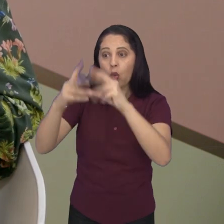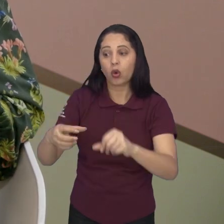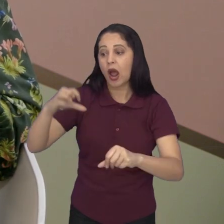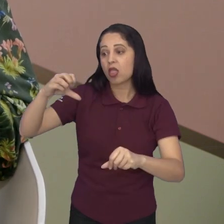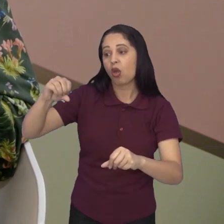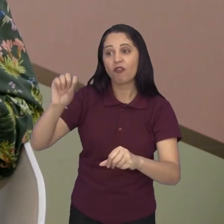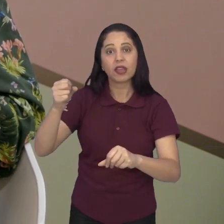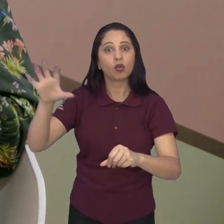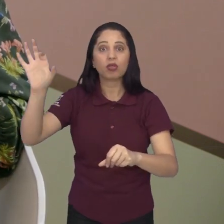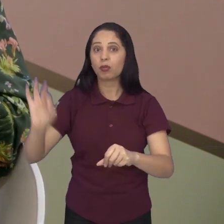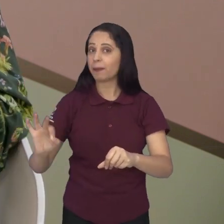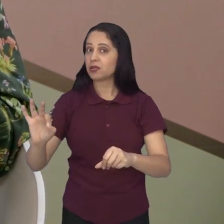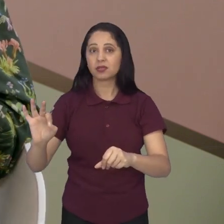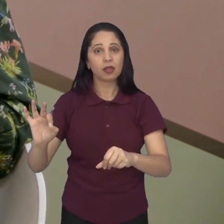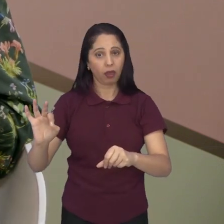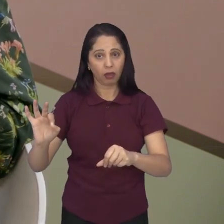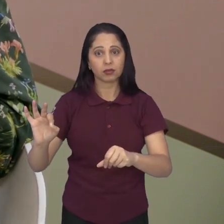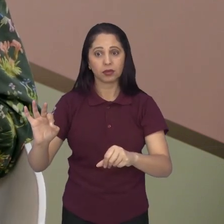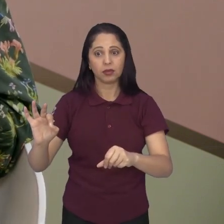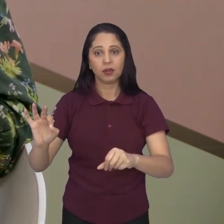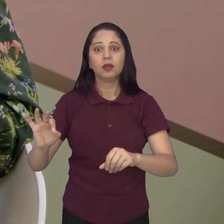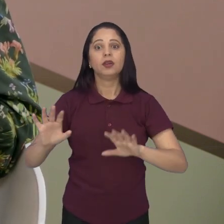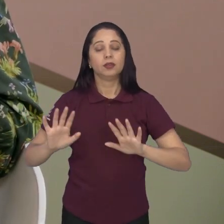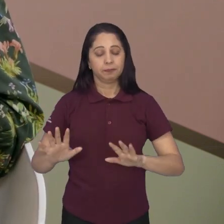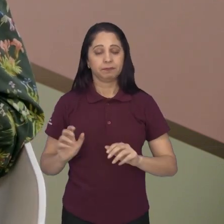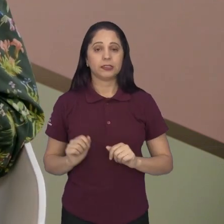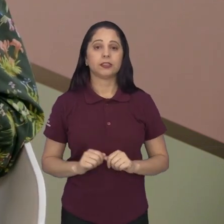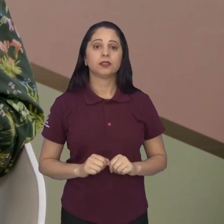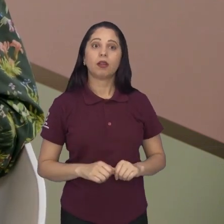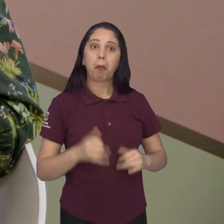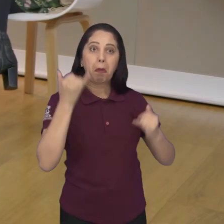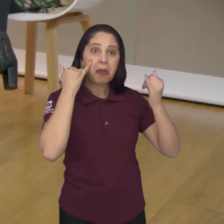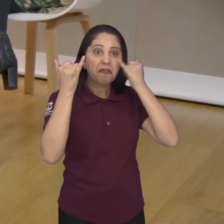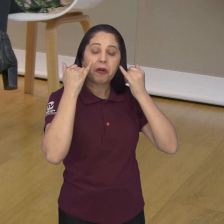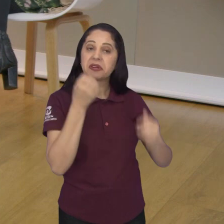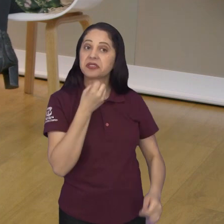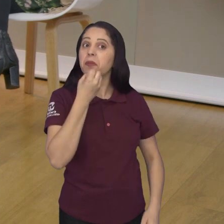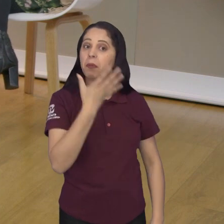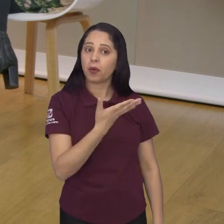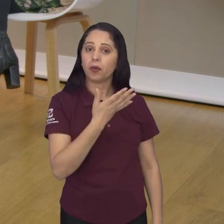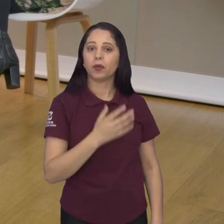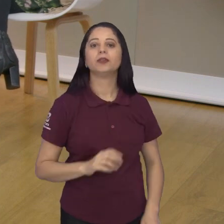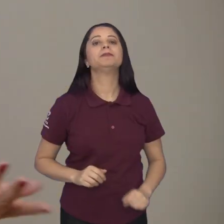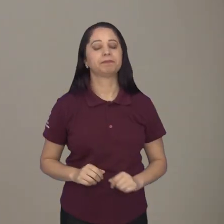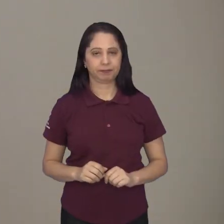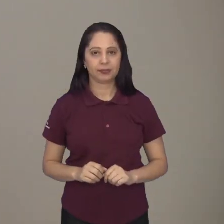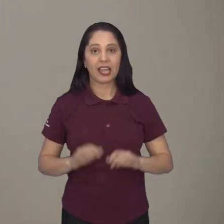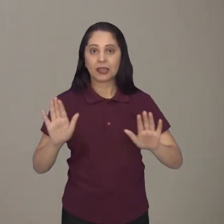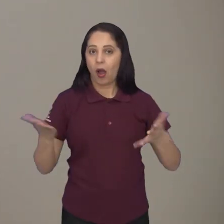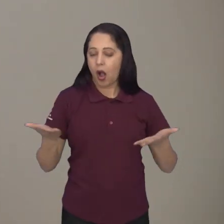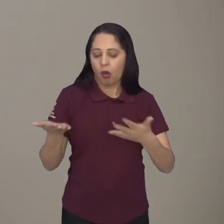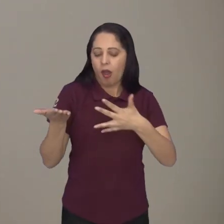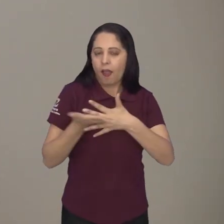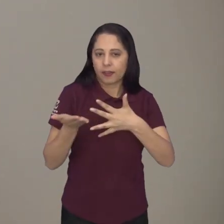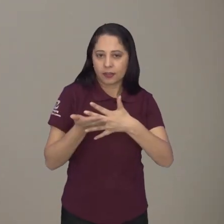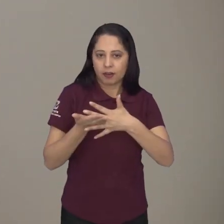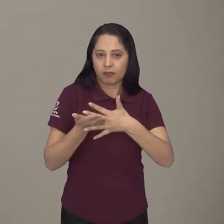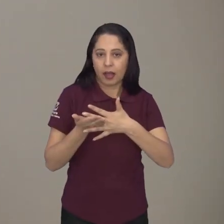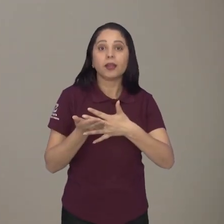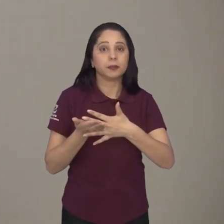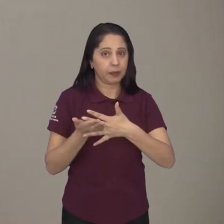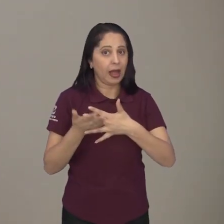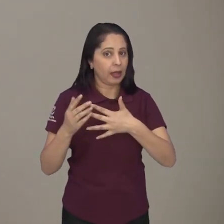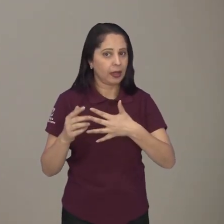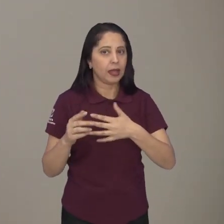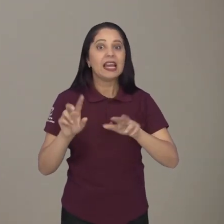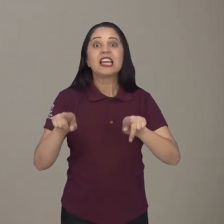cá, a gente mudou completamente a história natural da hepatite C no mundo. Notícia boa. Bom, e com essa notícia boa, a gente vai para o intervalo.